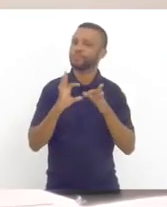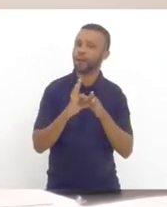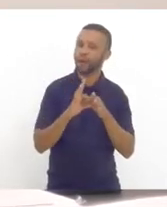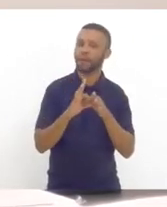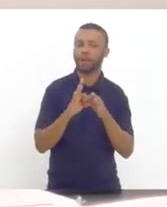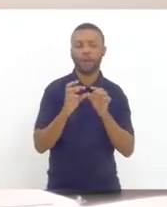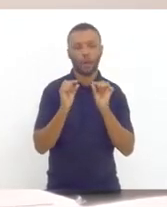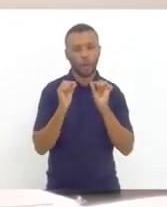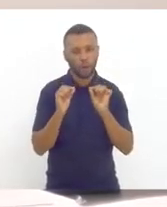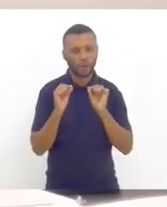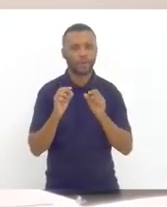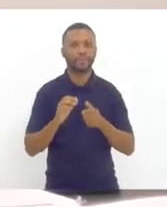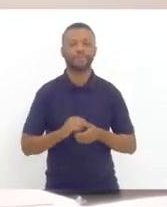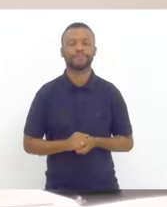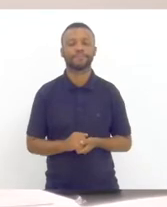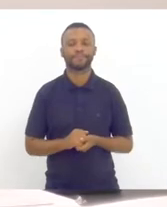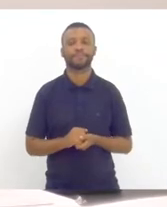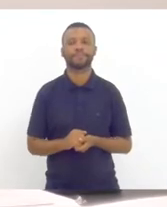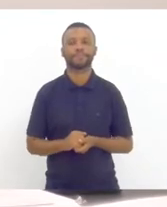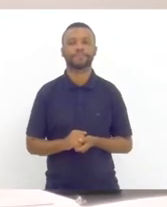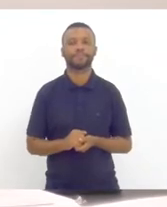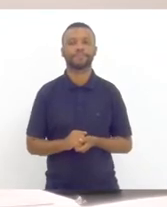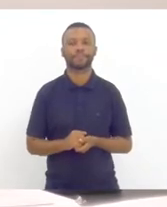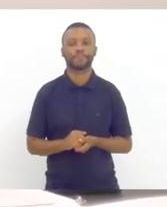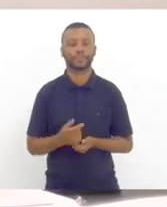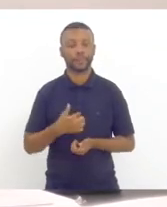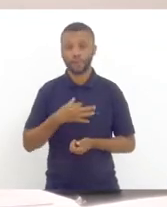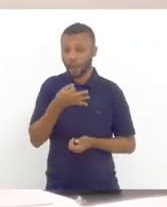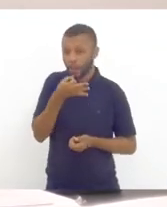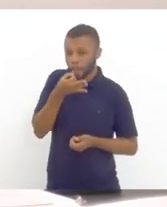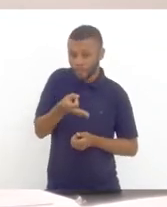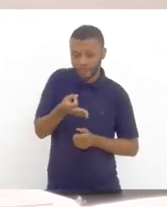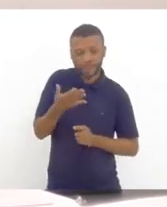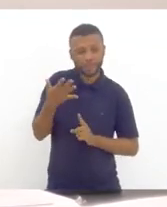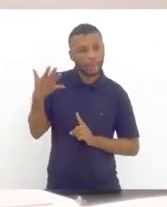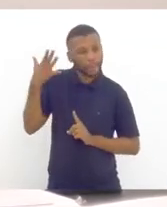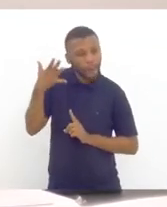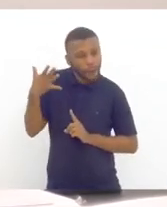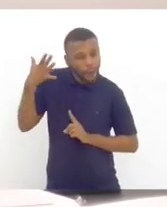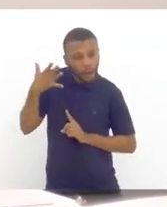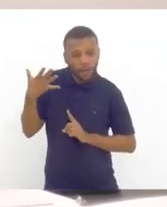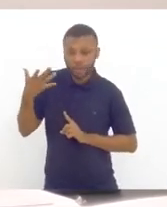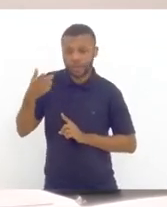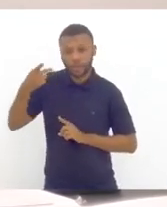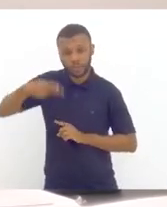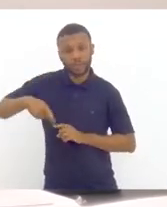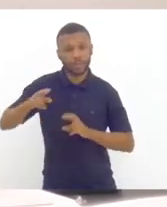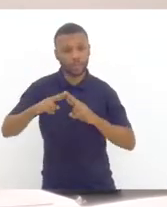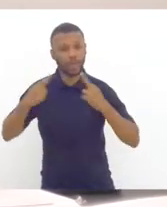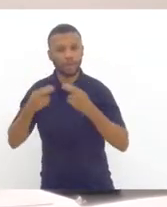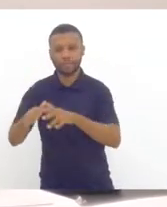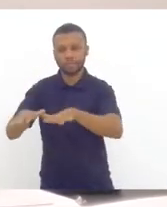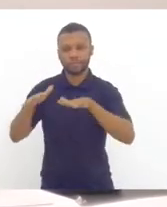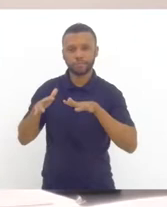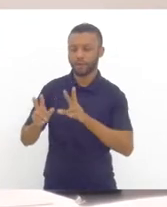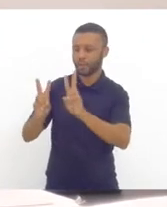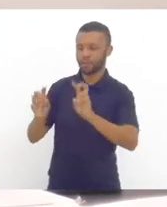no que toca a minha parte da audiência, é essa questão.